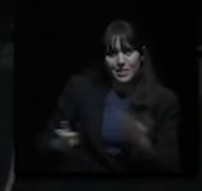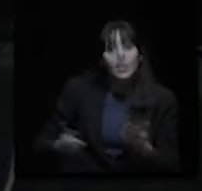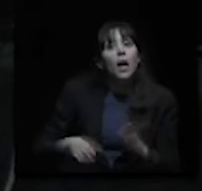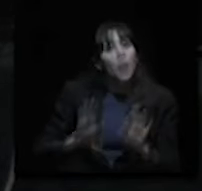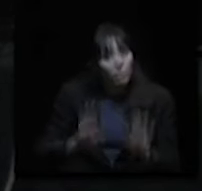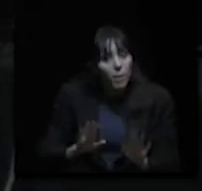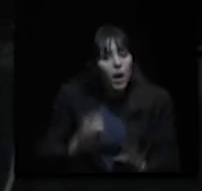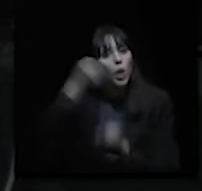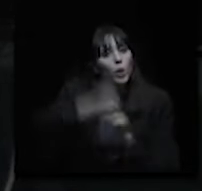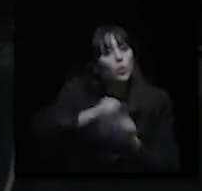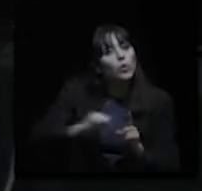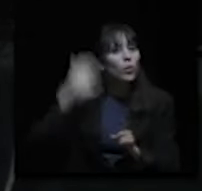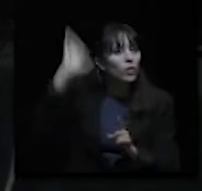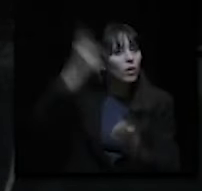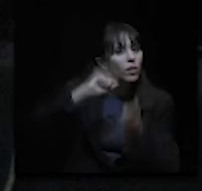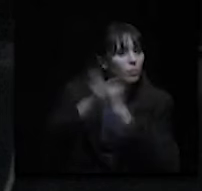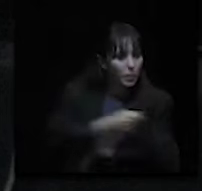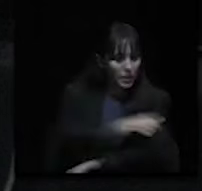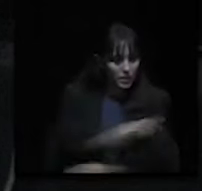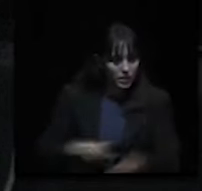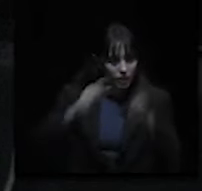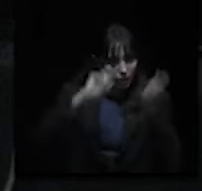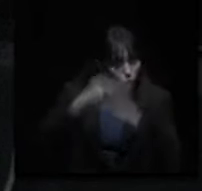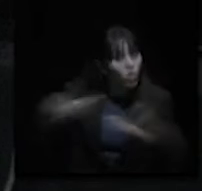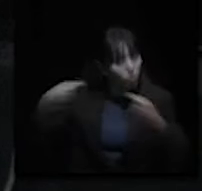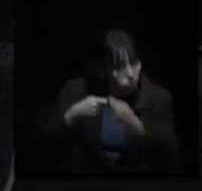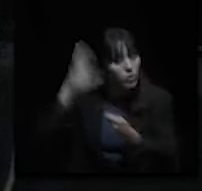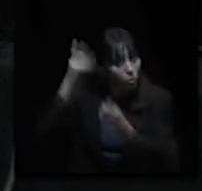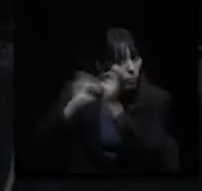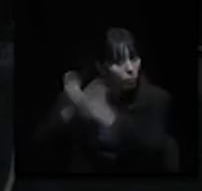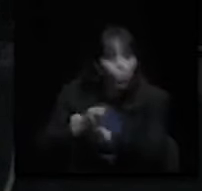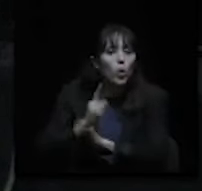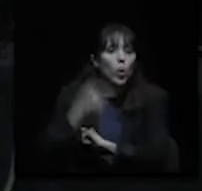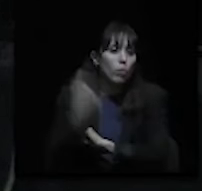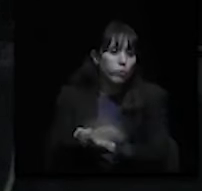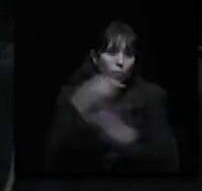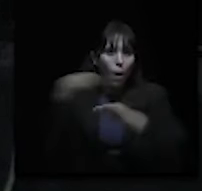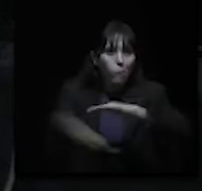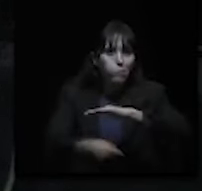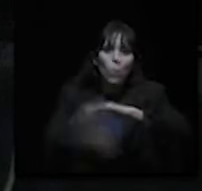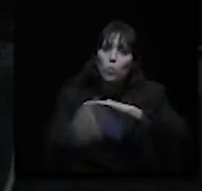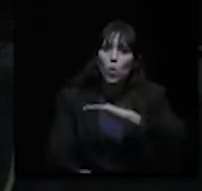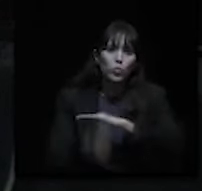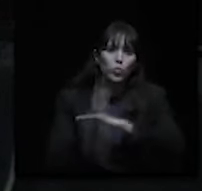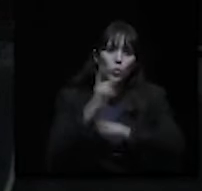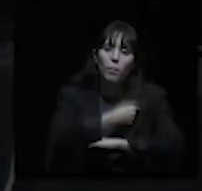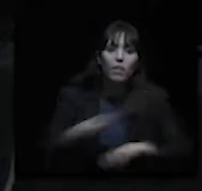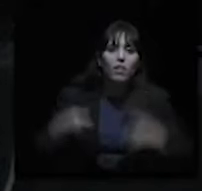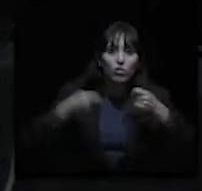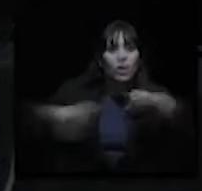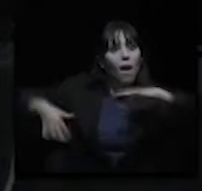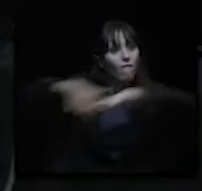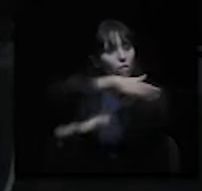Mas o combate às alterações climáticas e a adaptação da cidade aos efeitos das alterações climáticas não se faz apenas no subsolo. É preciso investir na